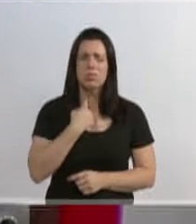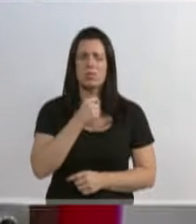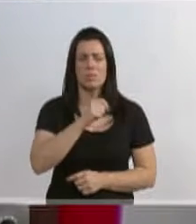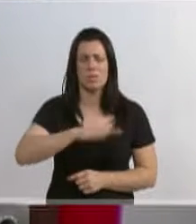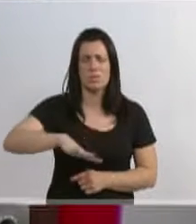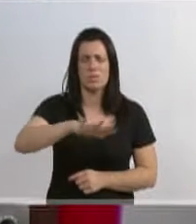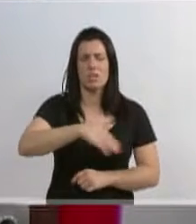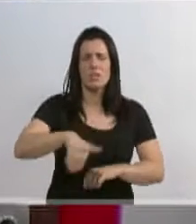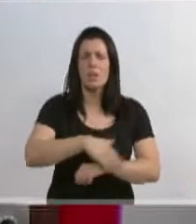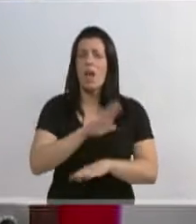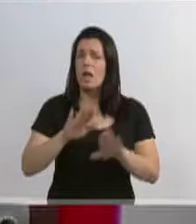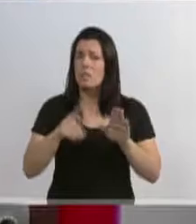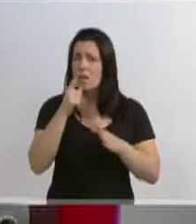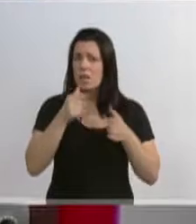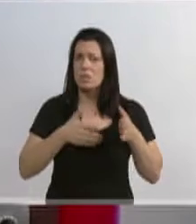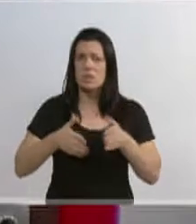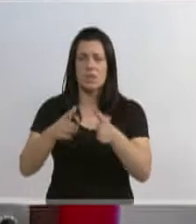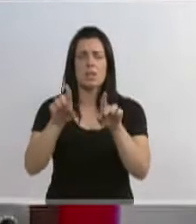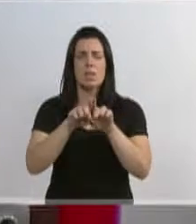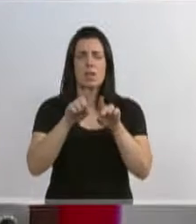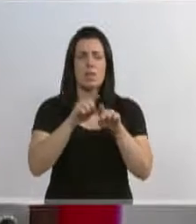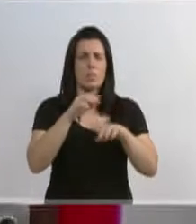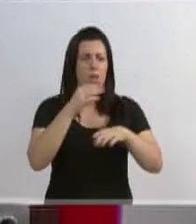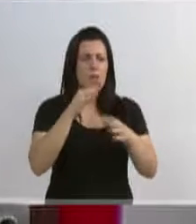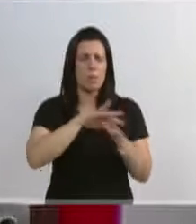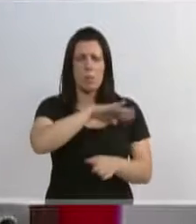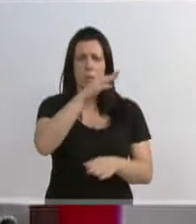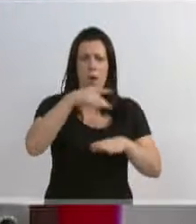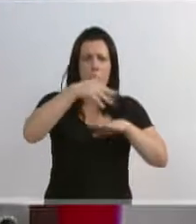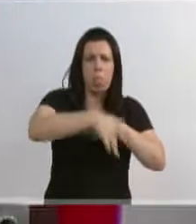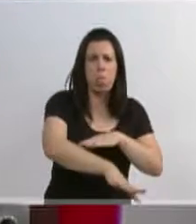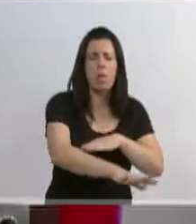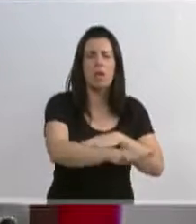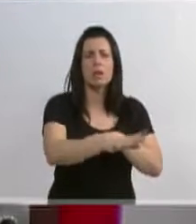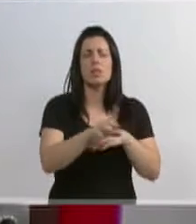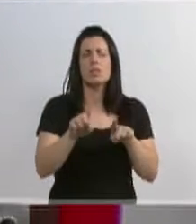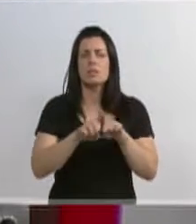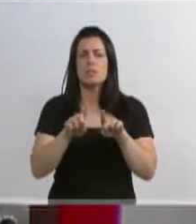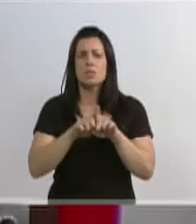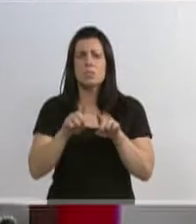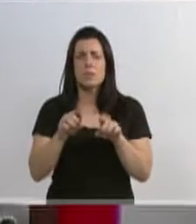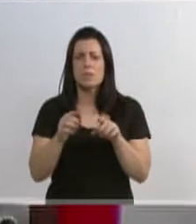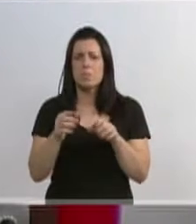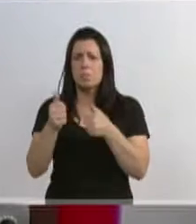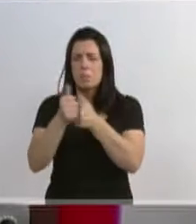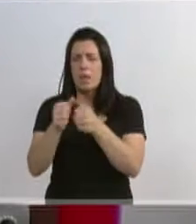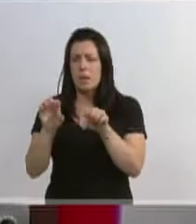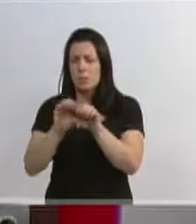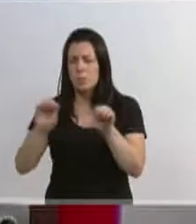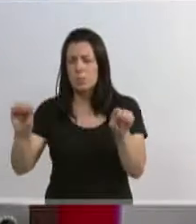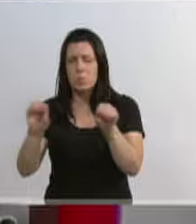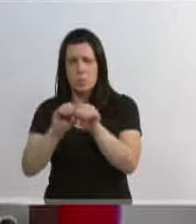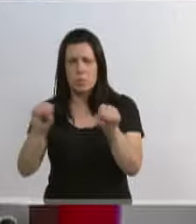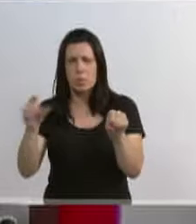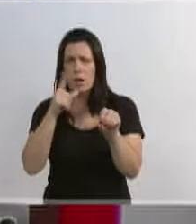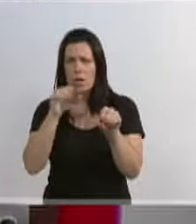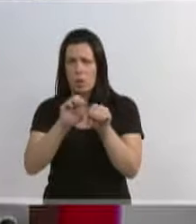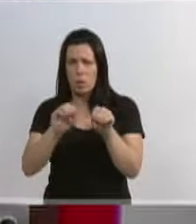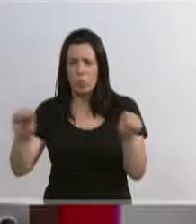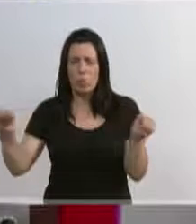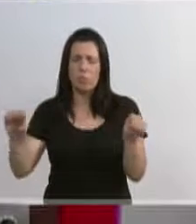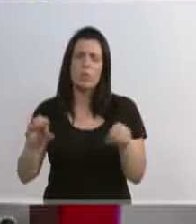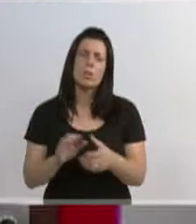É em Ribeirões, é em Grotas, é em Riachos, é próximo à tubulação, ali naquela situação